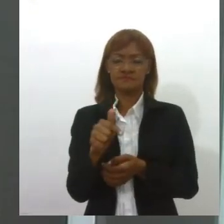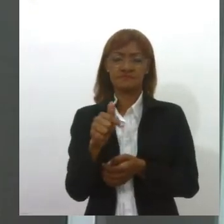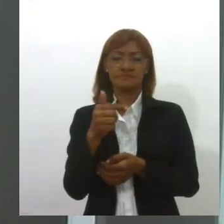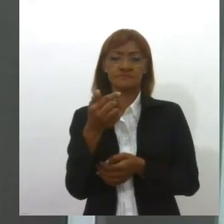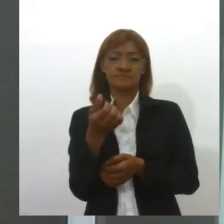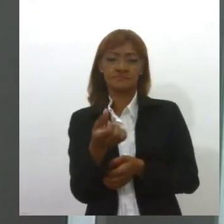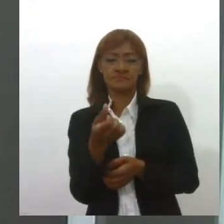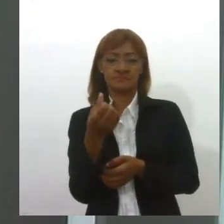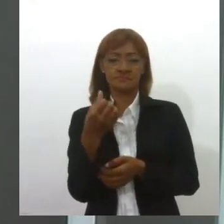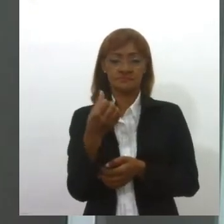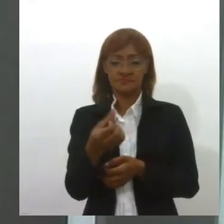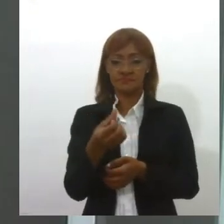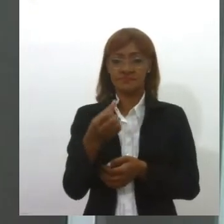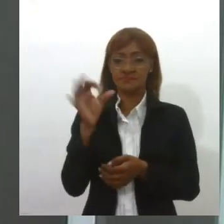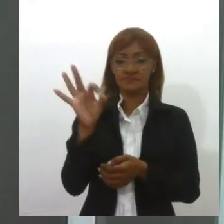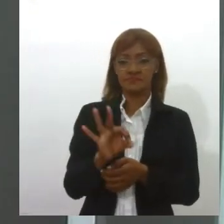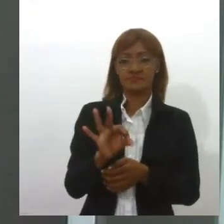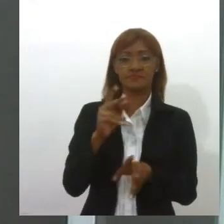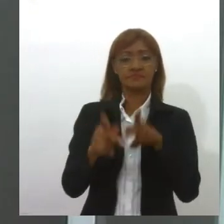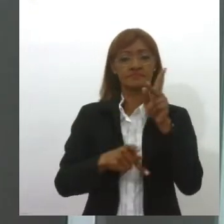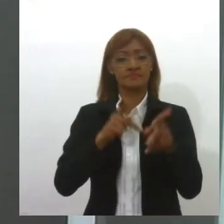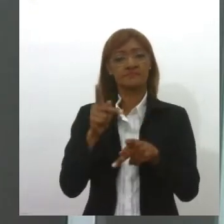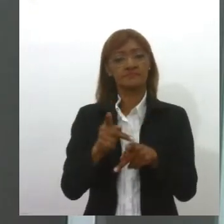76,63% da população sergipana e